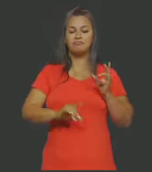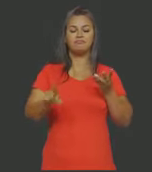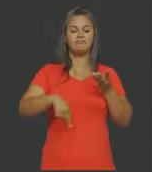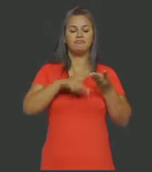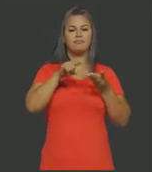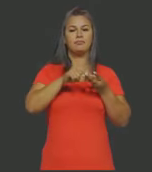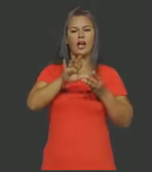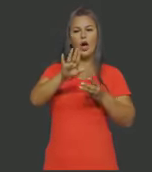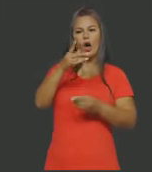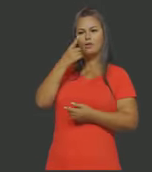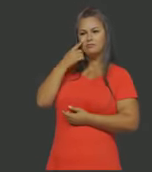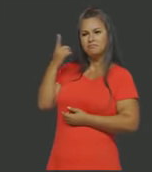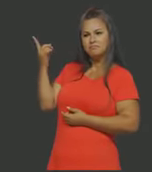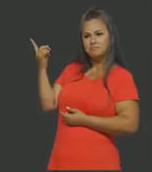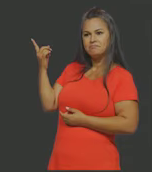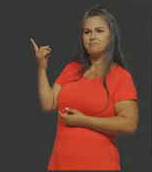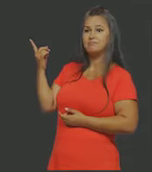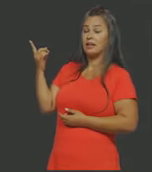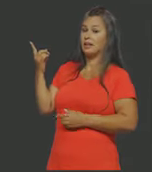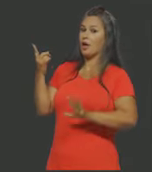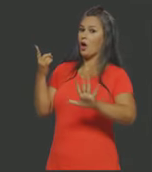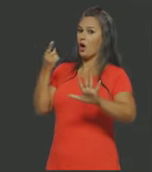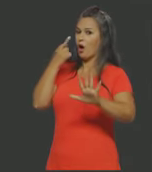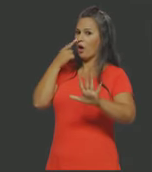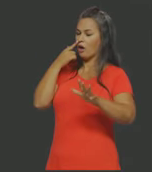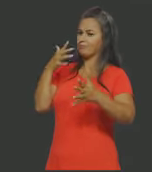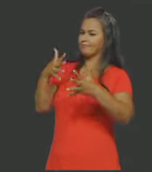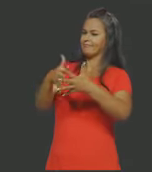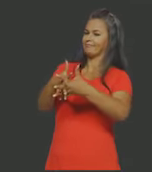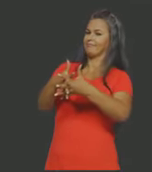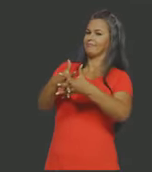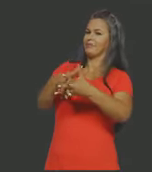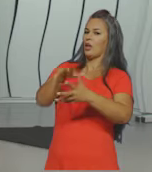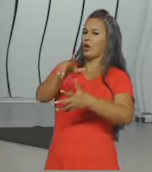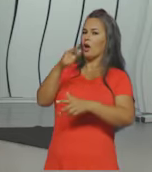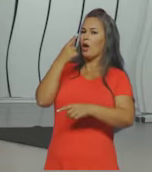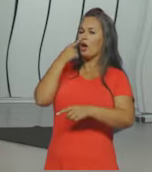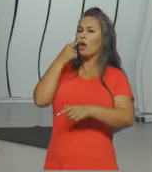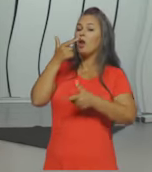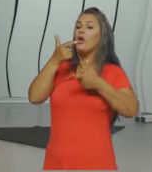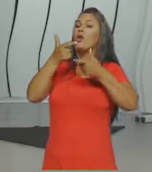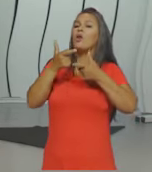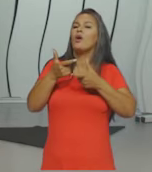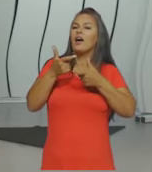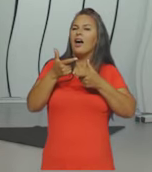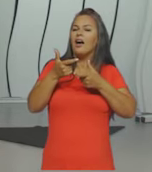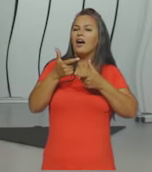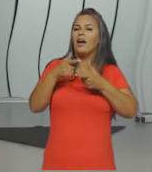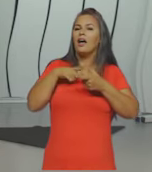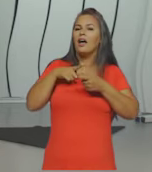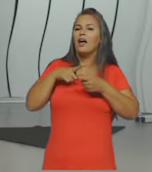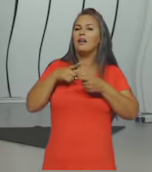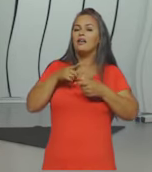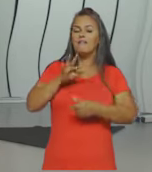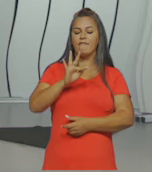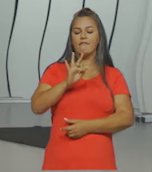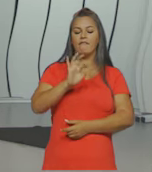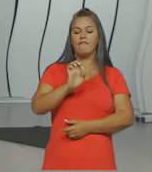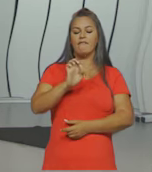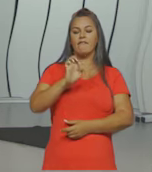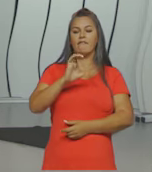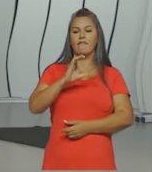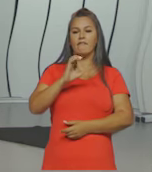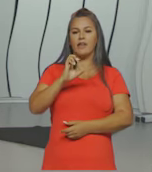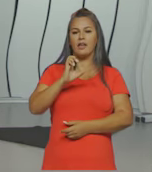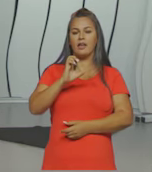lembrar outra coisa que é muito confundida. Onde ocorre a fecundação? não é na vagina, não é no útero.